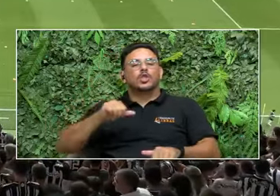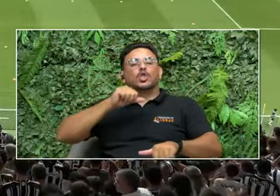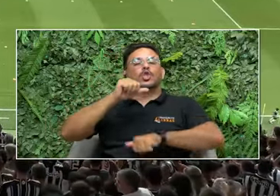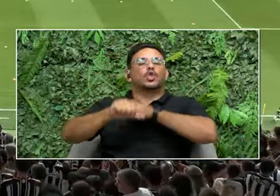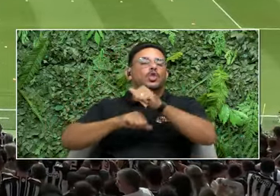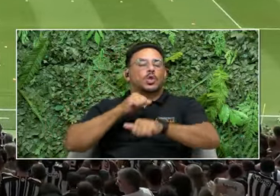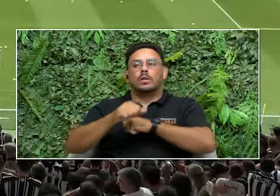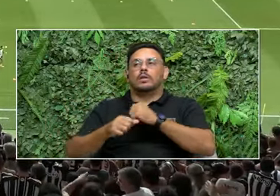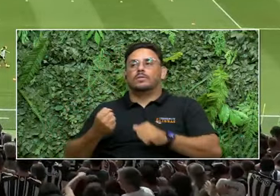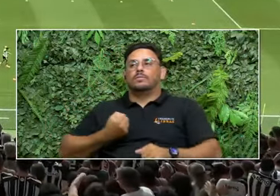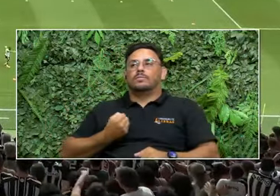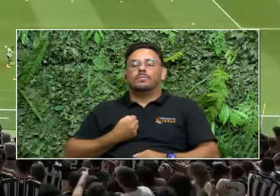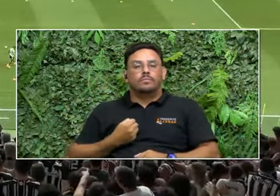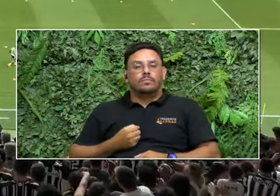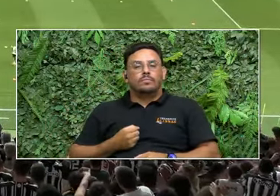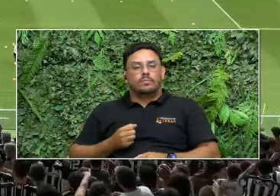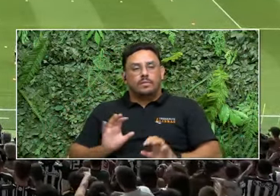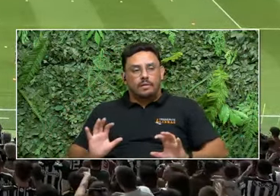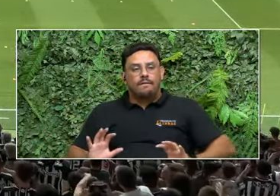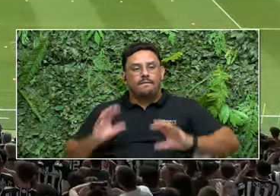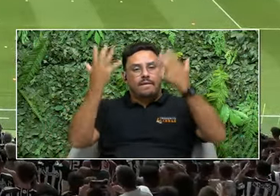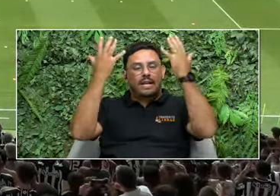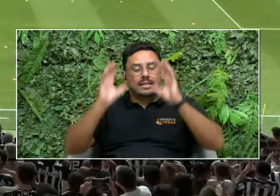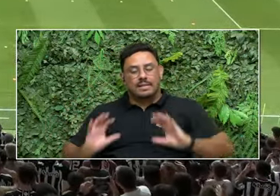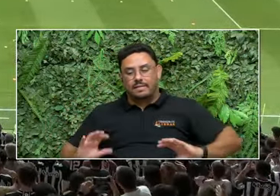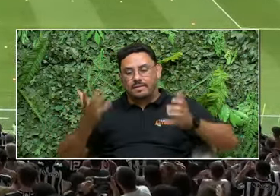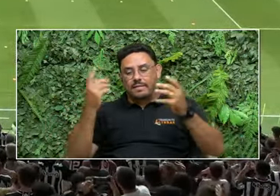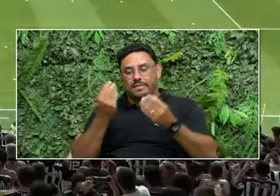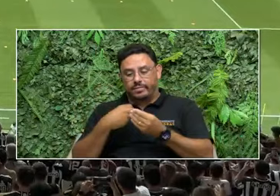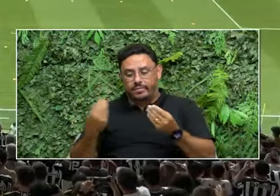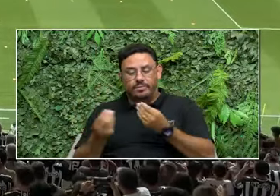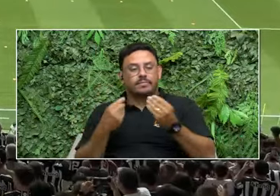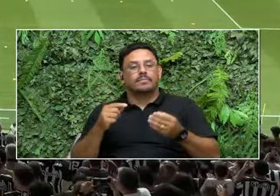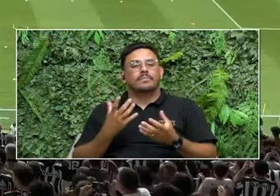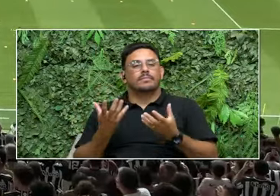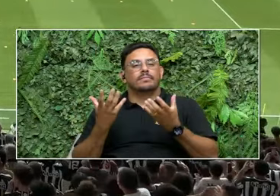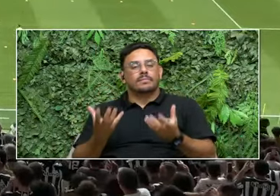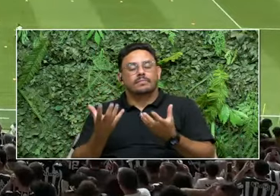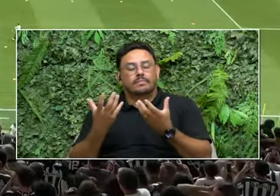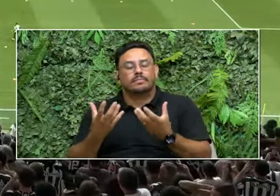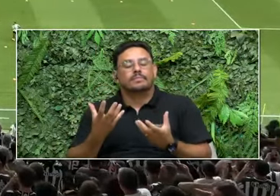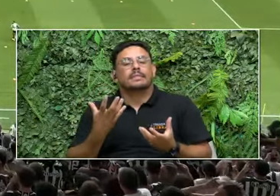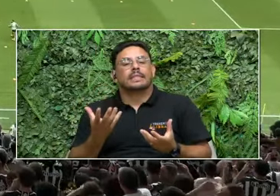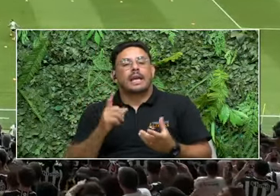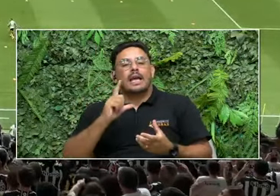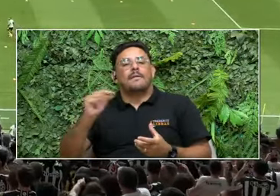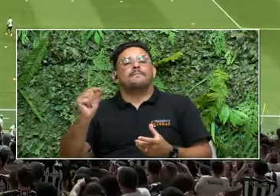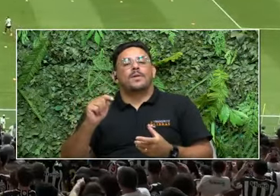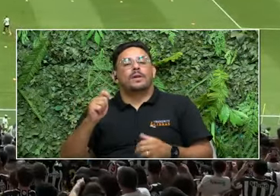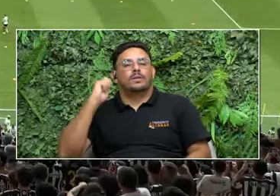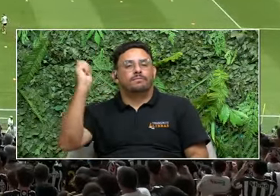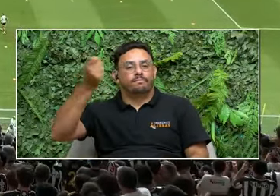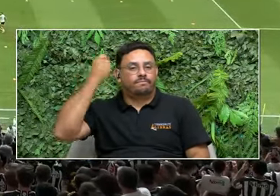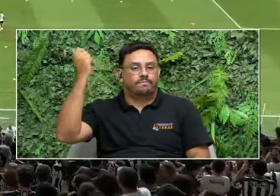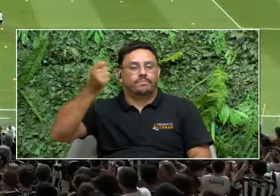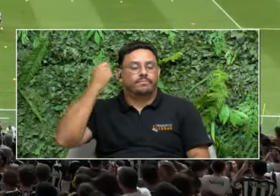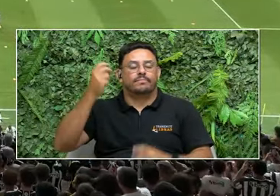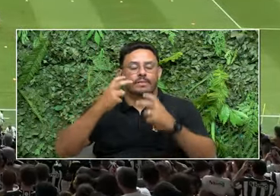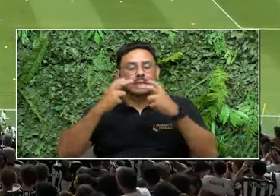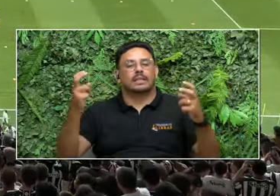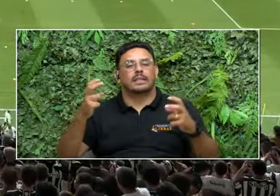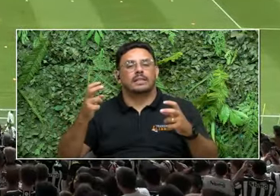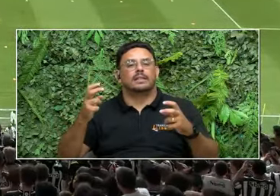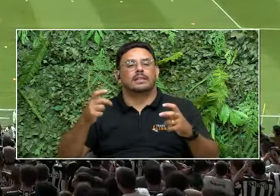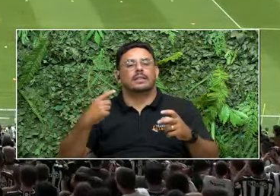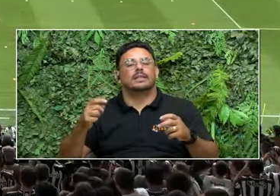recorde e aqui com muita festa hein torcedor atleticano quer sair daqui rodando camisa e cantando